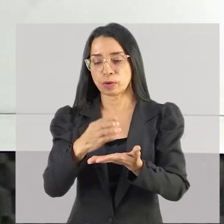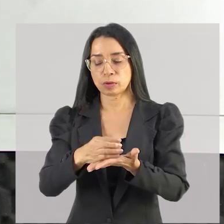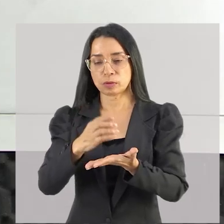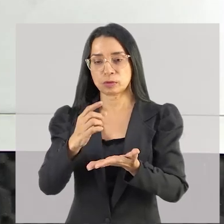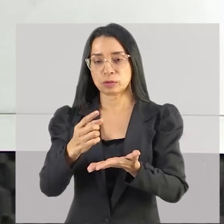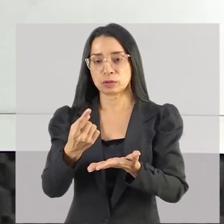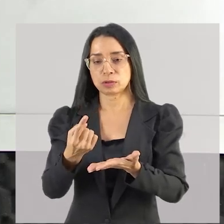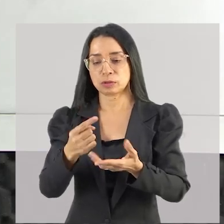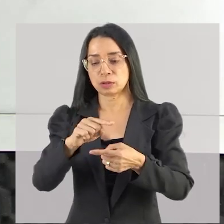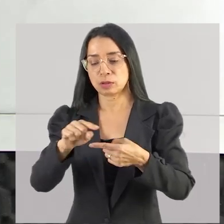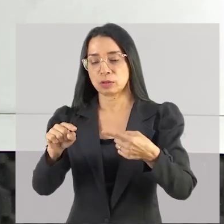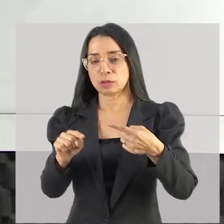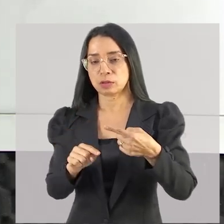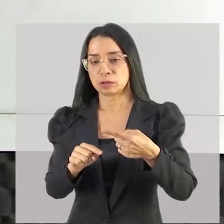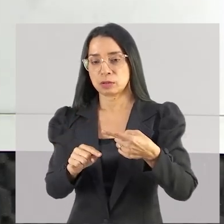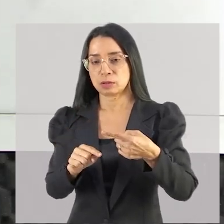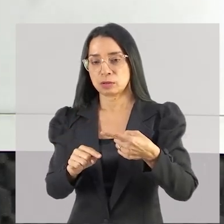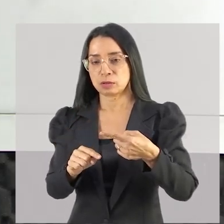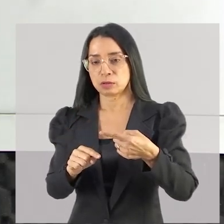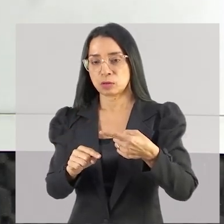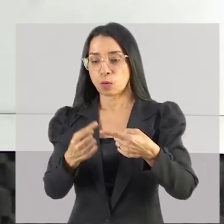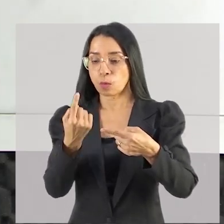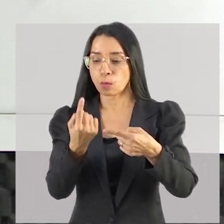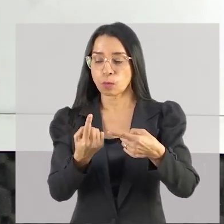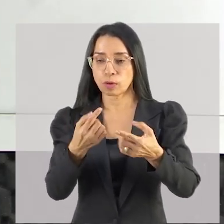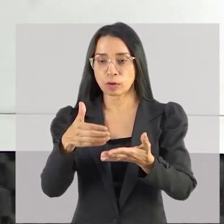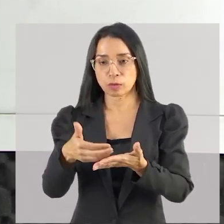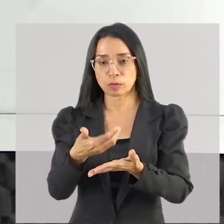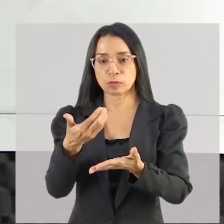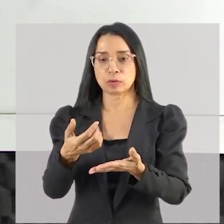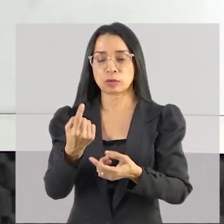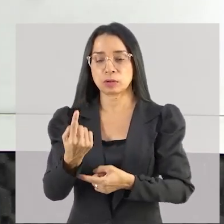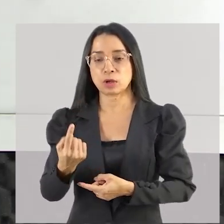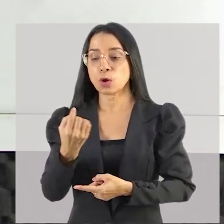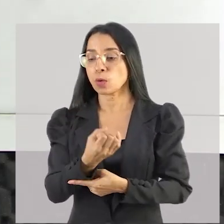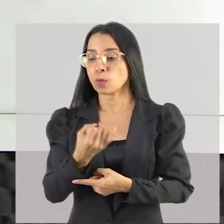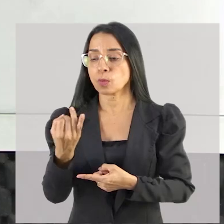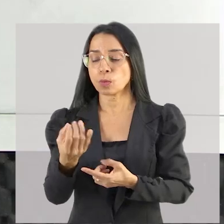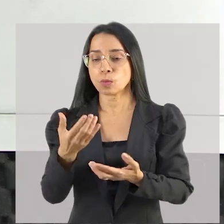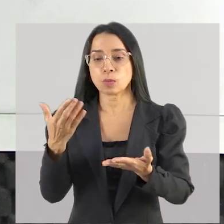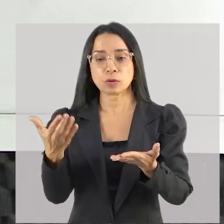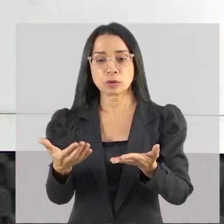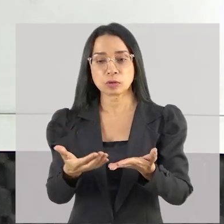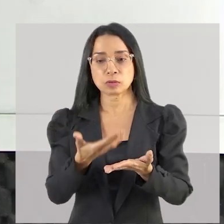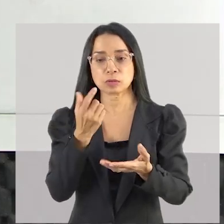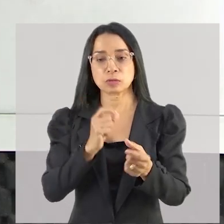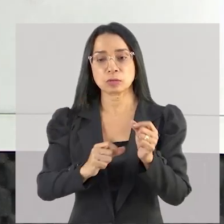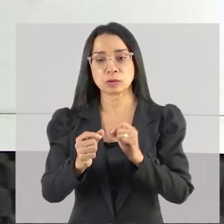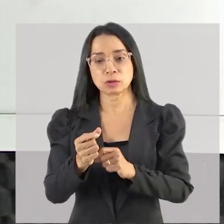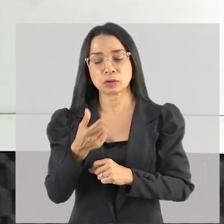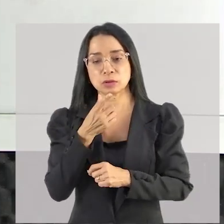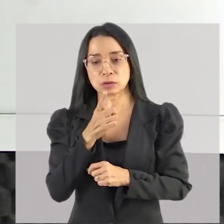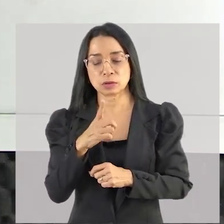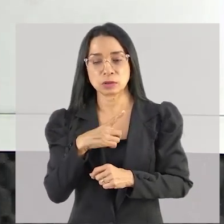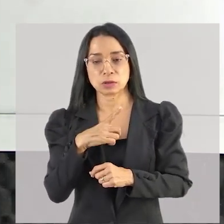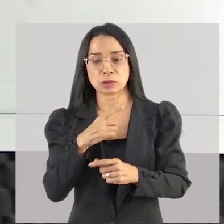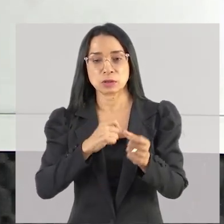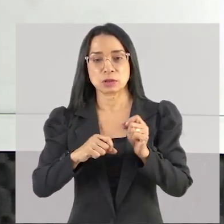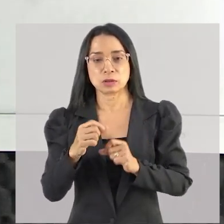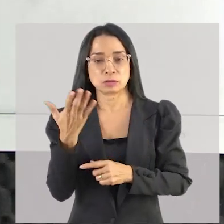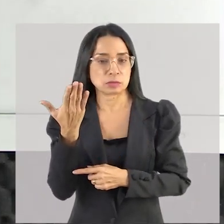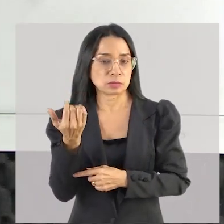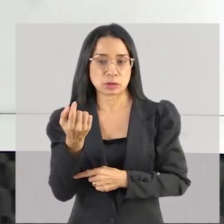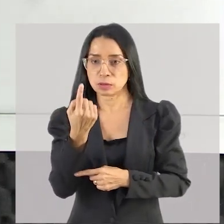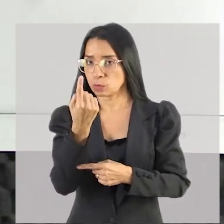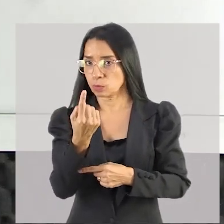xícara, certo? Está para quem? Para uma colher. Quantas colheres agora eu quero descobrir? Quantas colheres eu tenho? Não sei. Vou chamar aqui